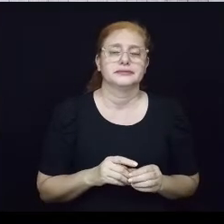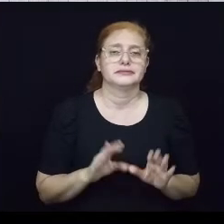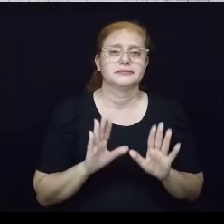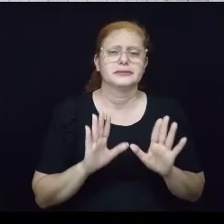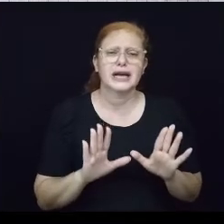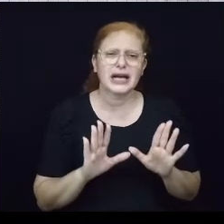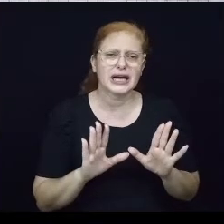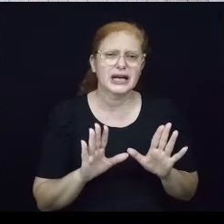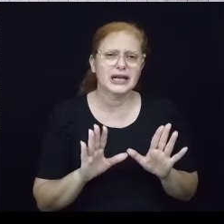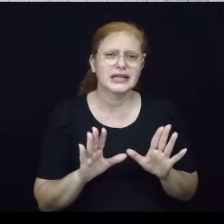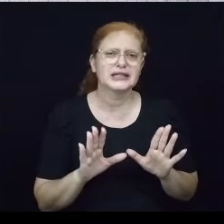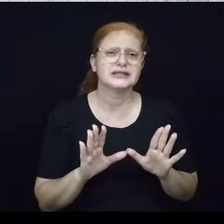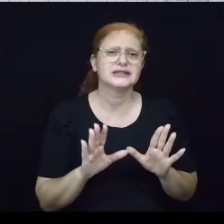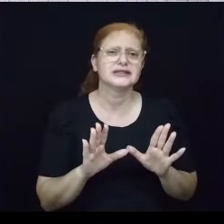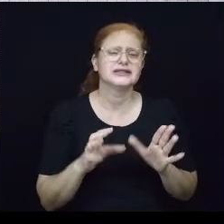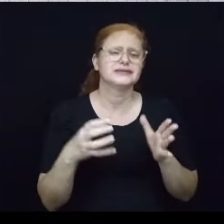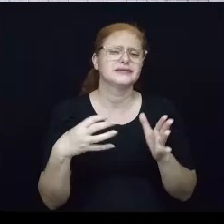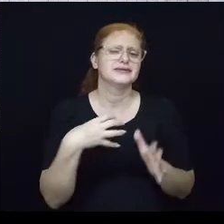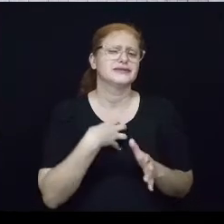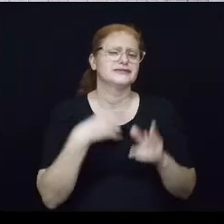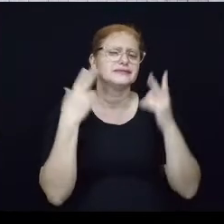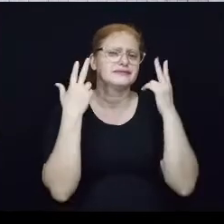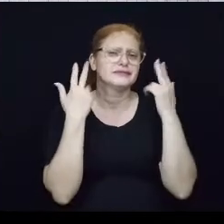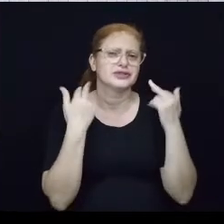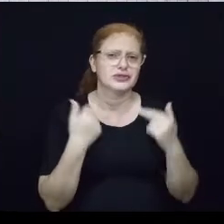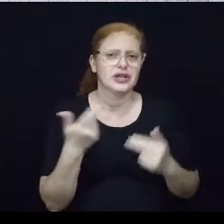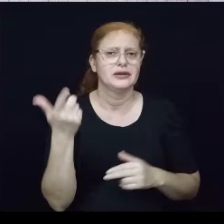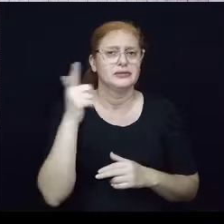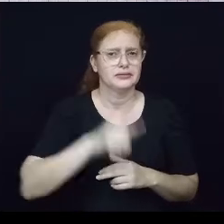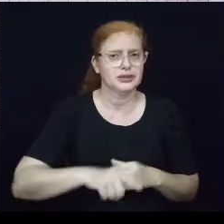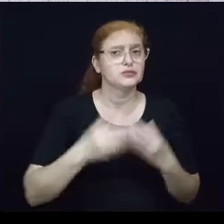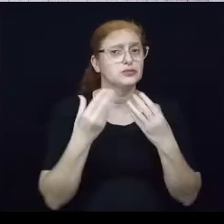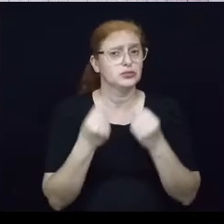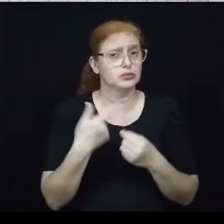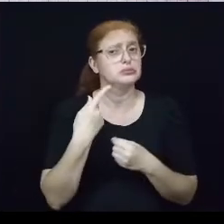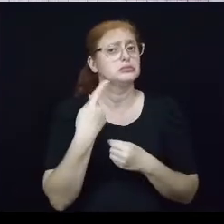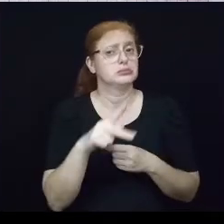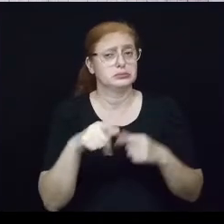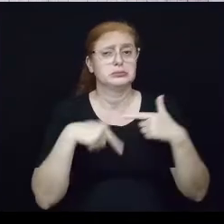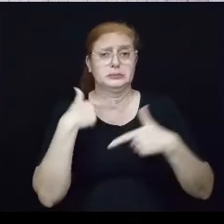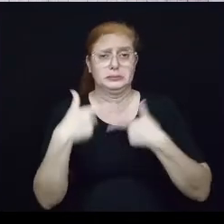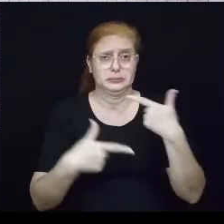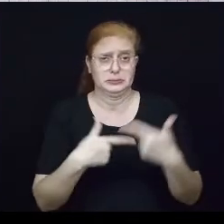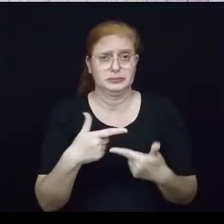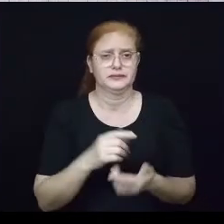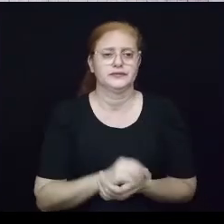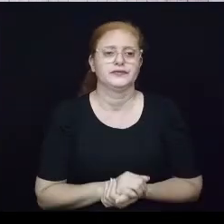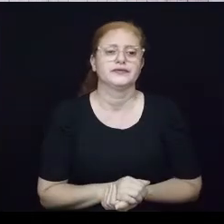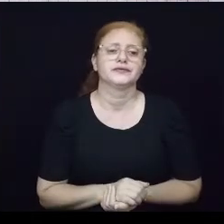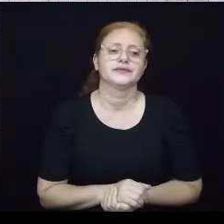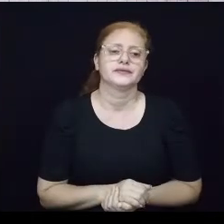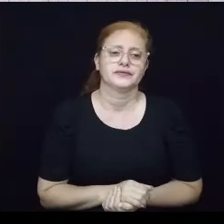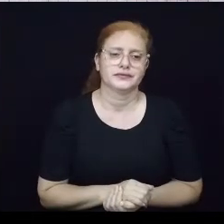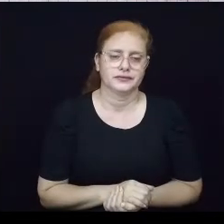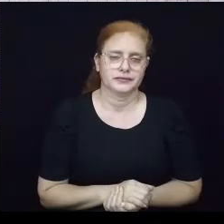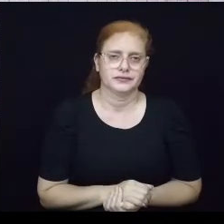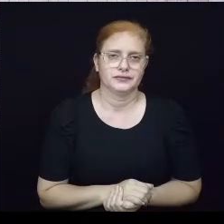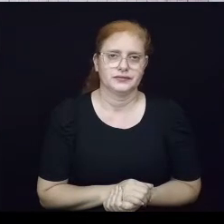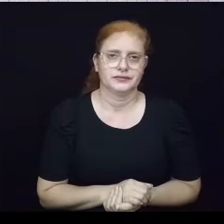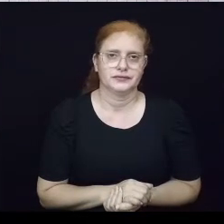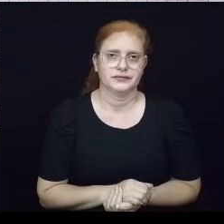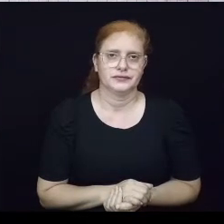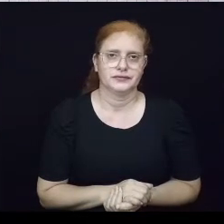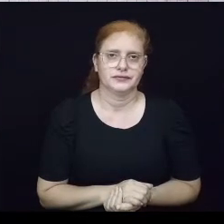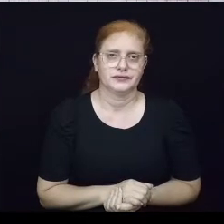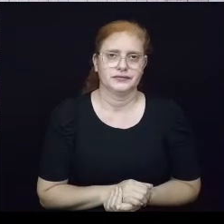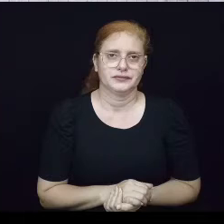Sim, mas e essas formas orgânicas, elas se repetem muito no teu trabalho? Isso